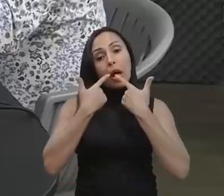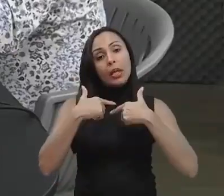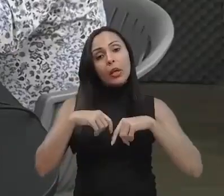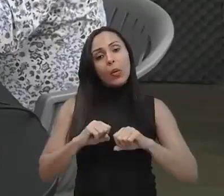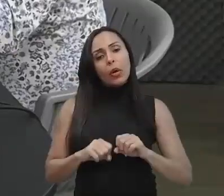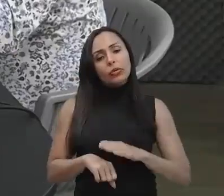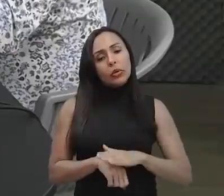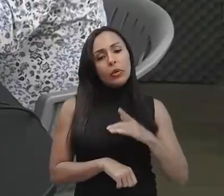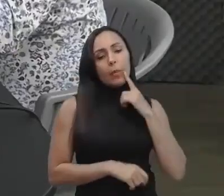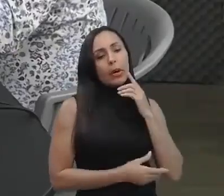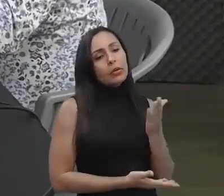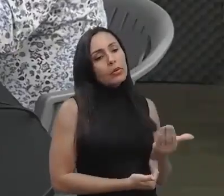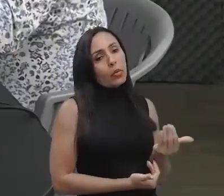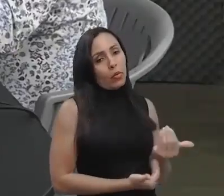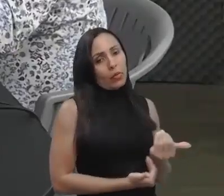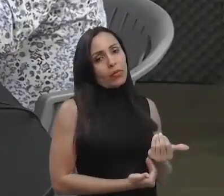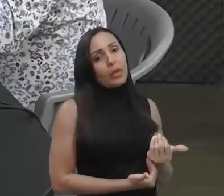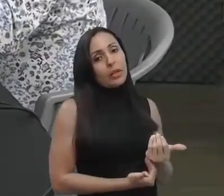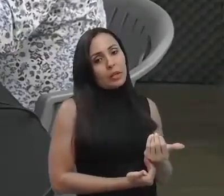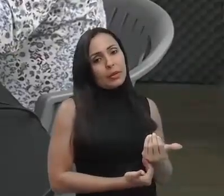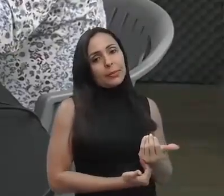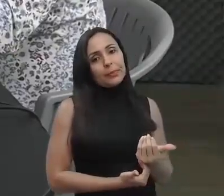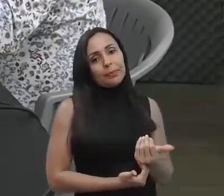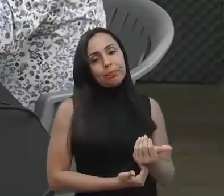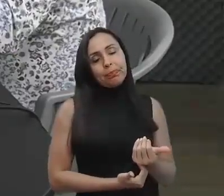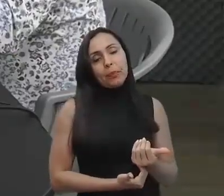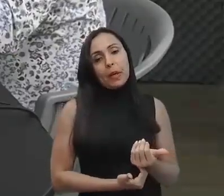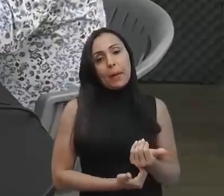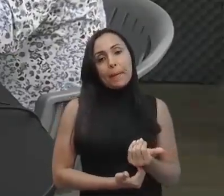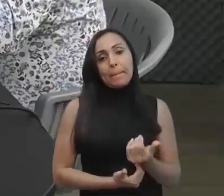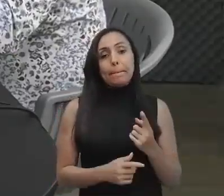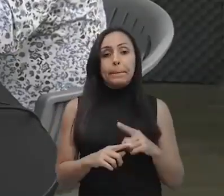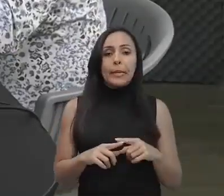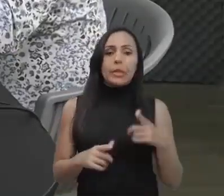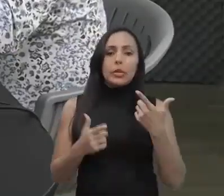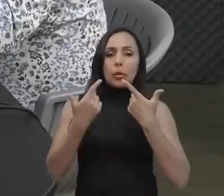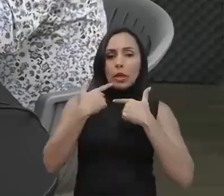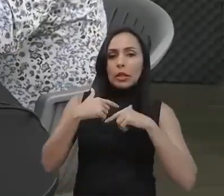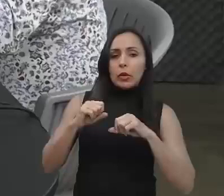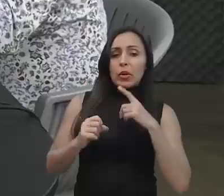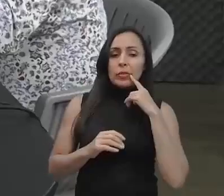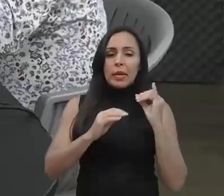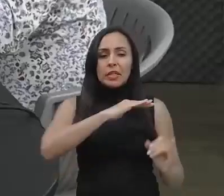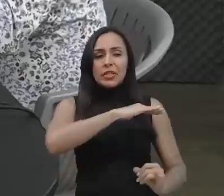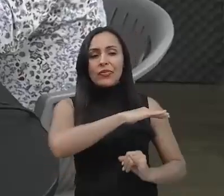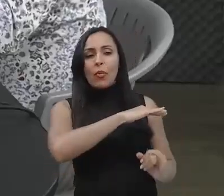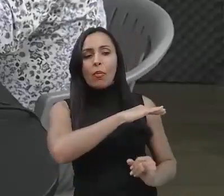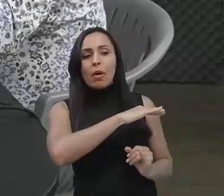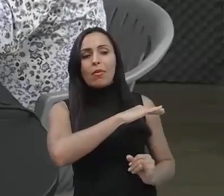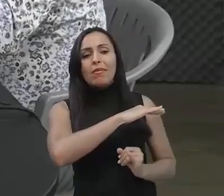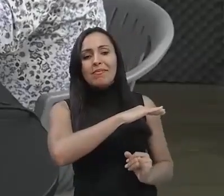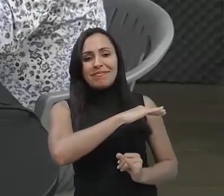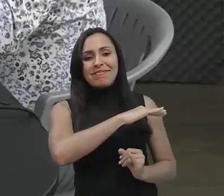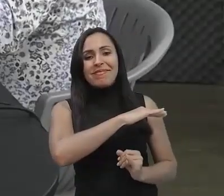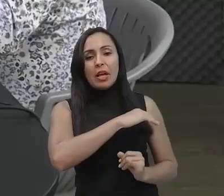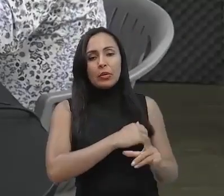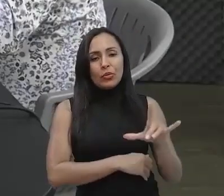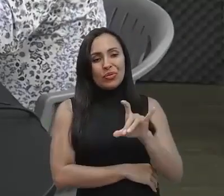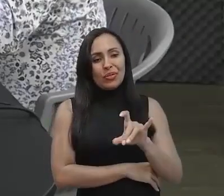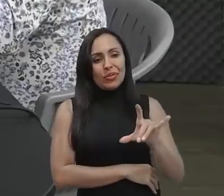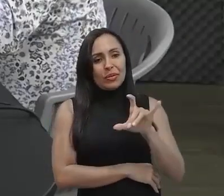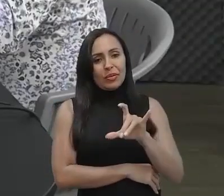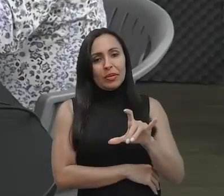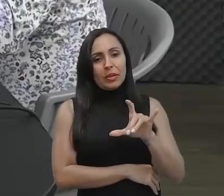gente tem que jovem é todo mundo né mas assim mas é uma linguagem mais informal que a gente usa é no Instagram que a gente consegue trabalhar com os